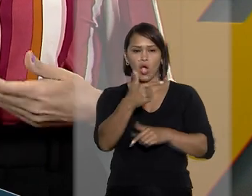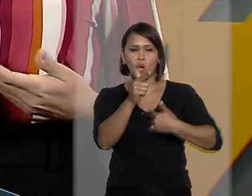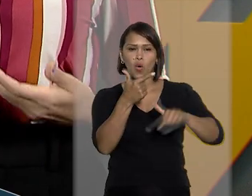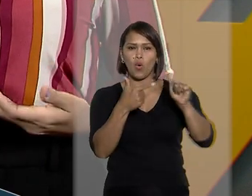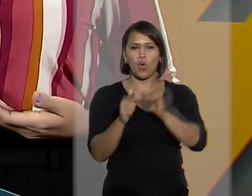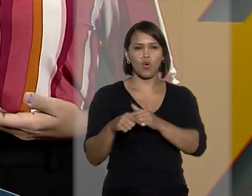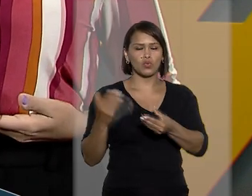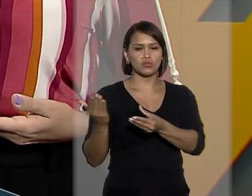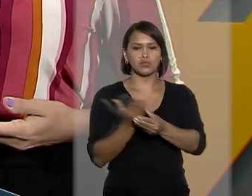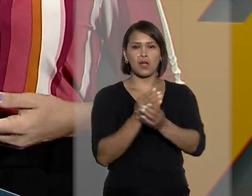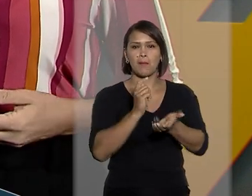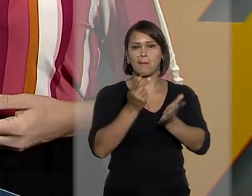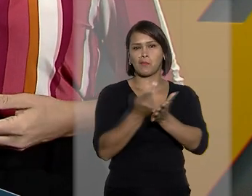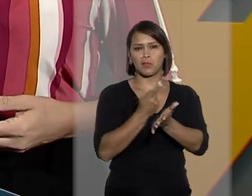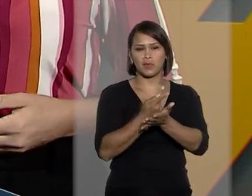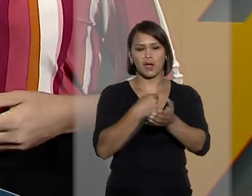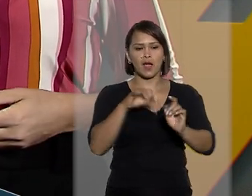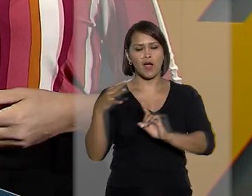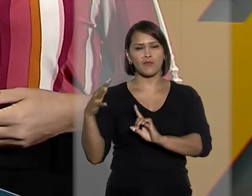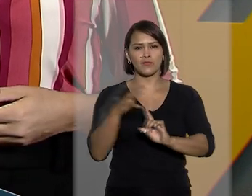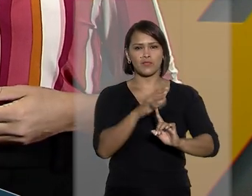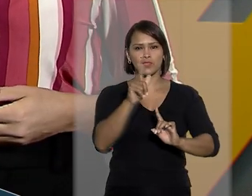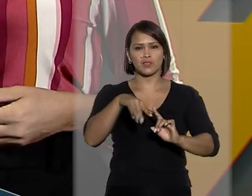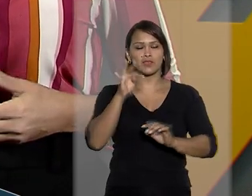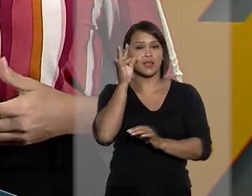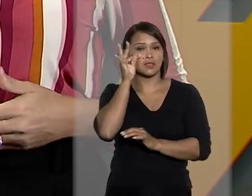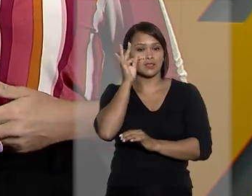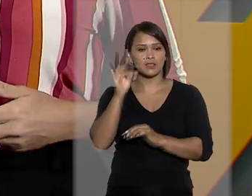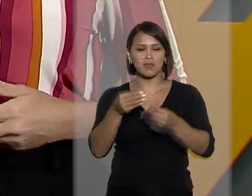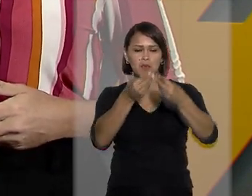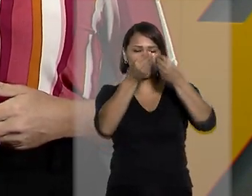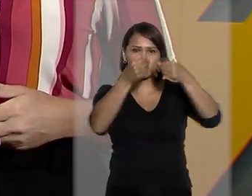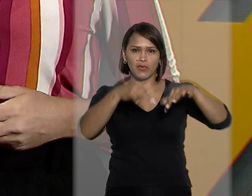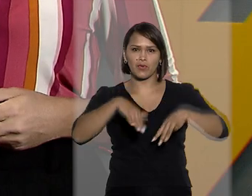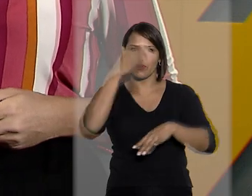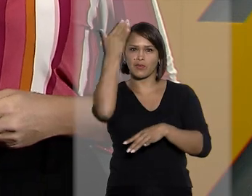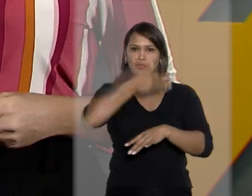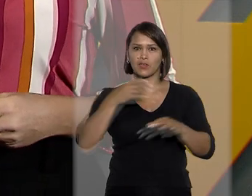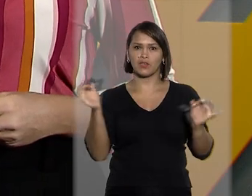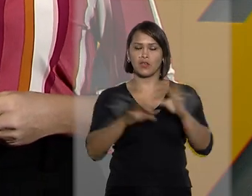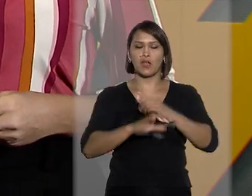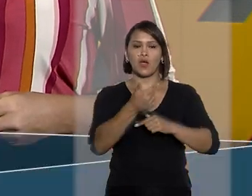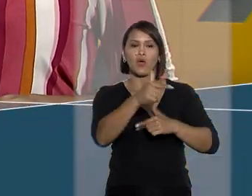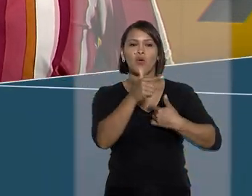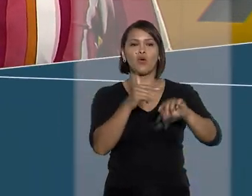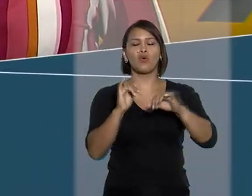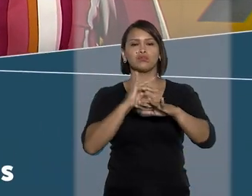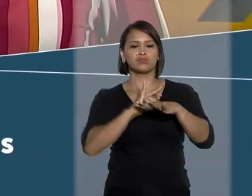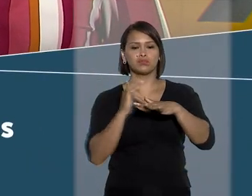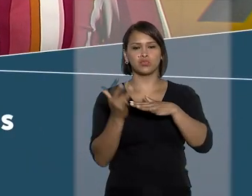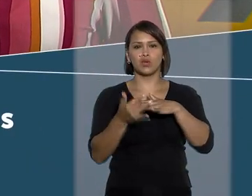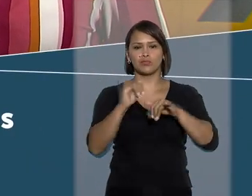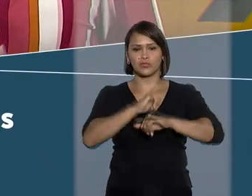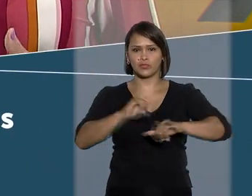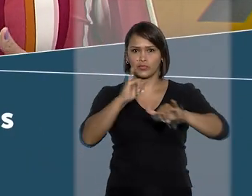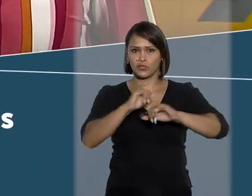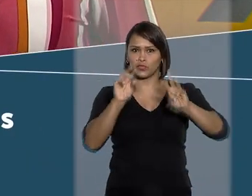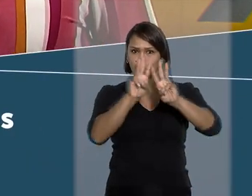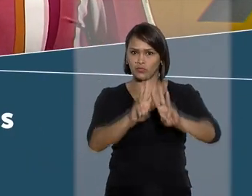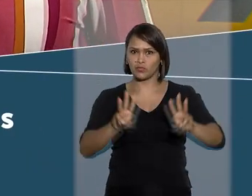cometer outros atos para influenciar testemunhas e destruir provas. Você confere outras